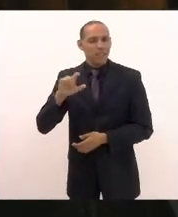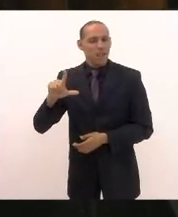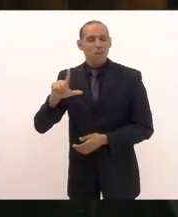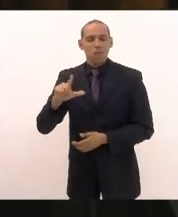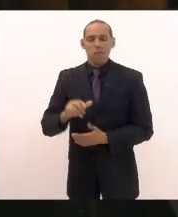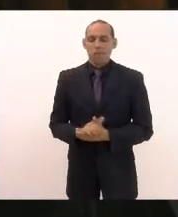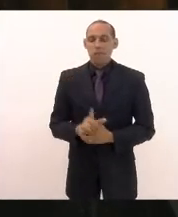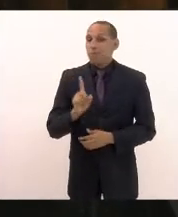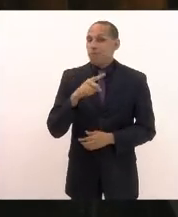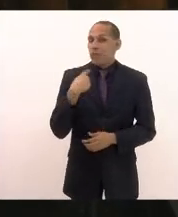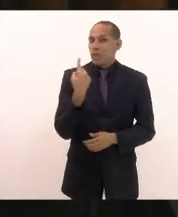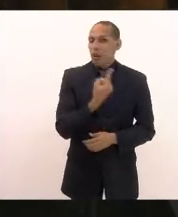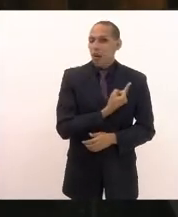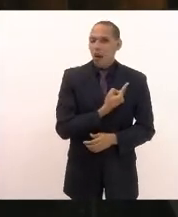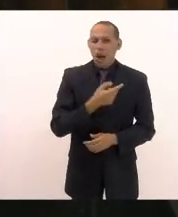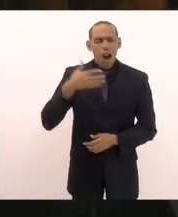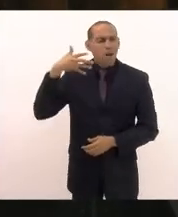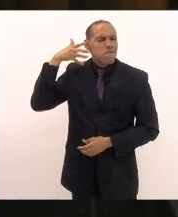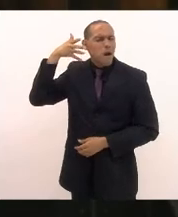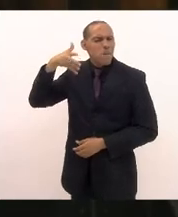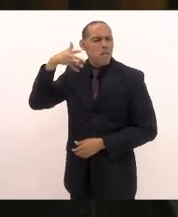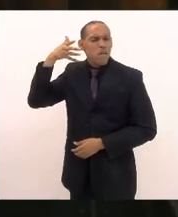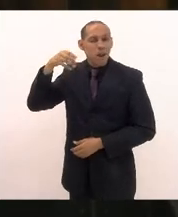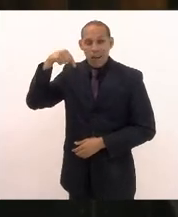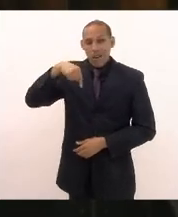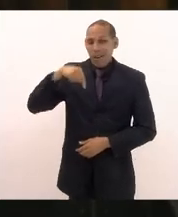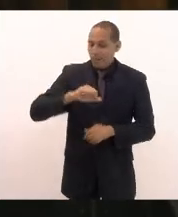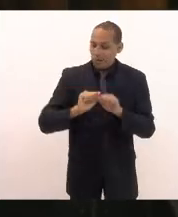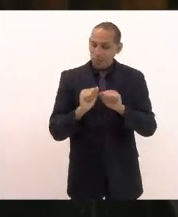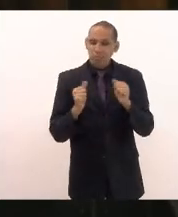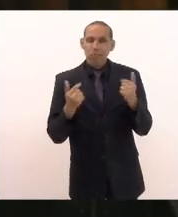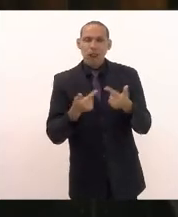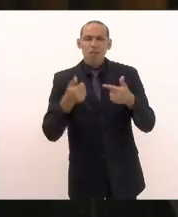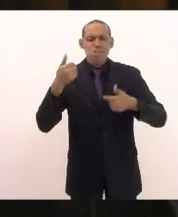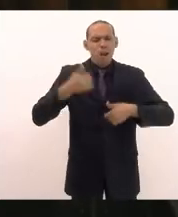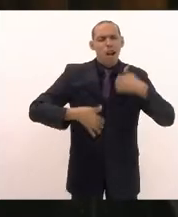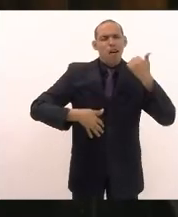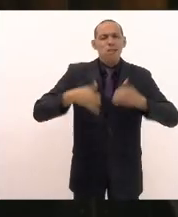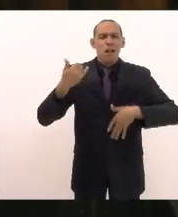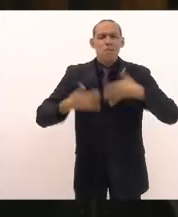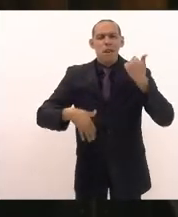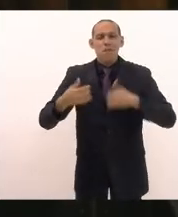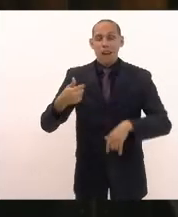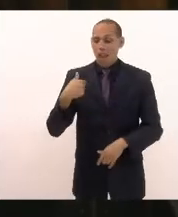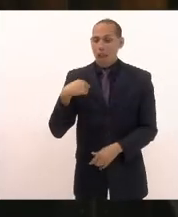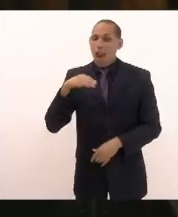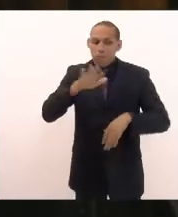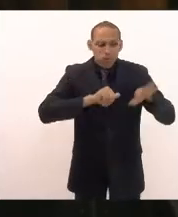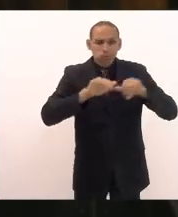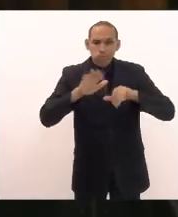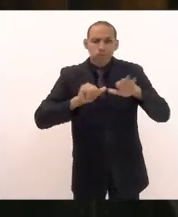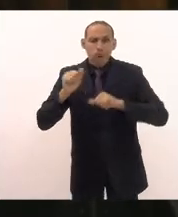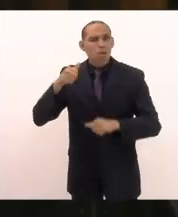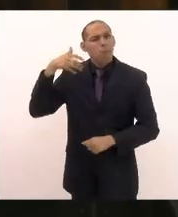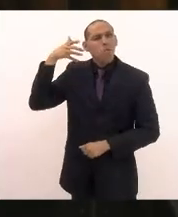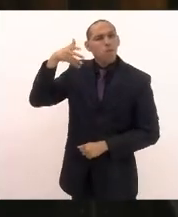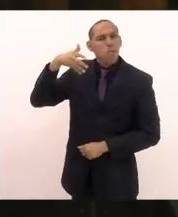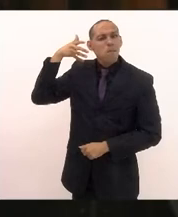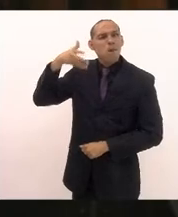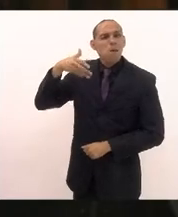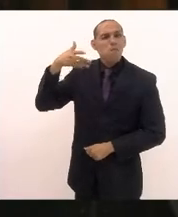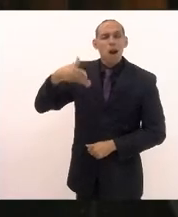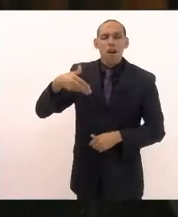nós fizemos um simpósio na Alerge, convocado por esse que vos fala, um simpósio